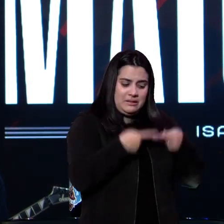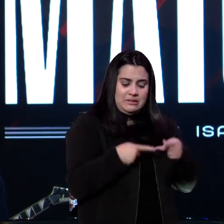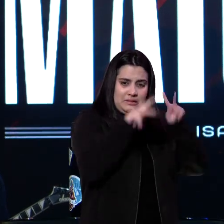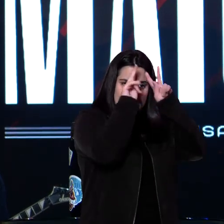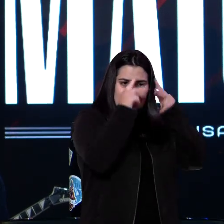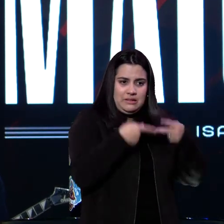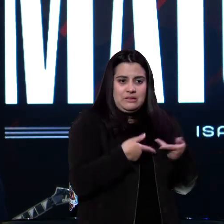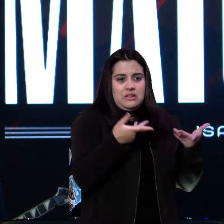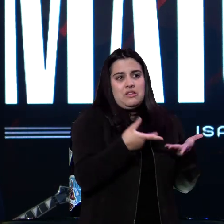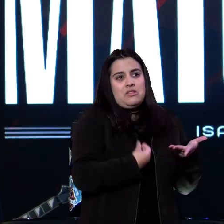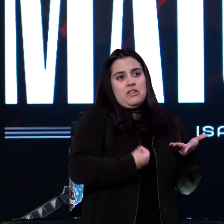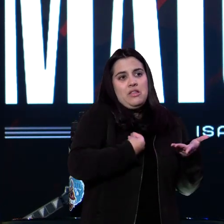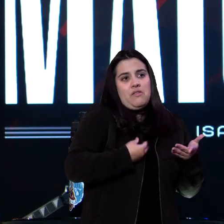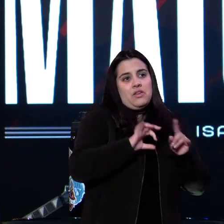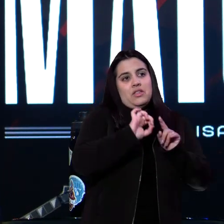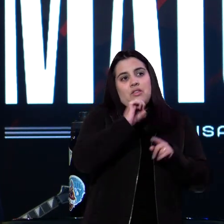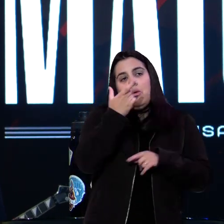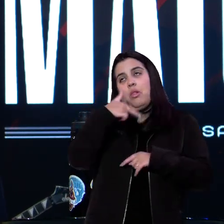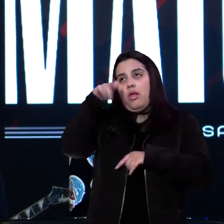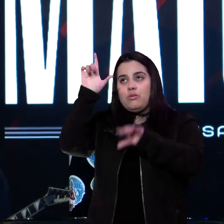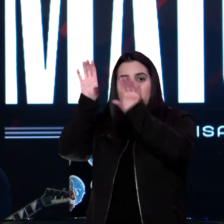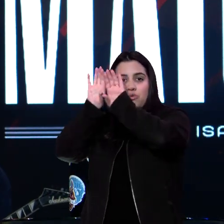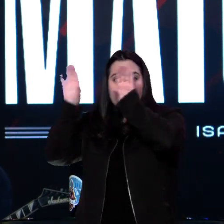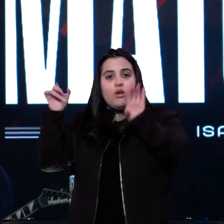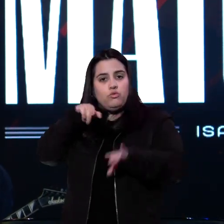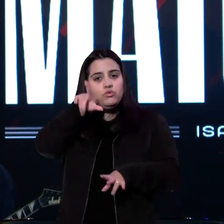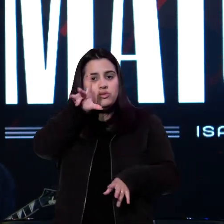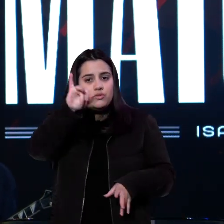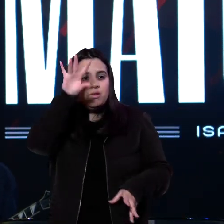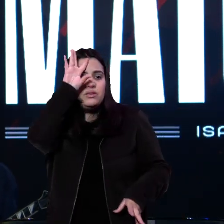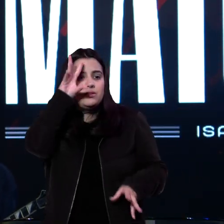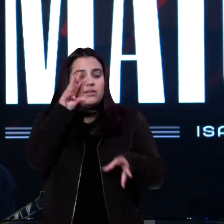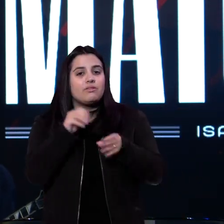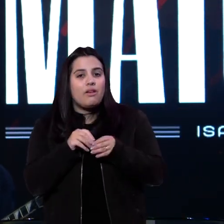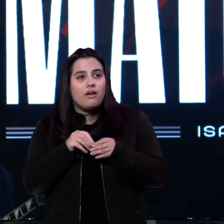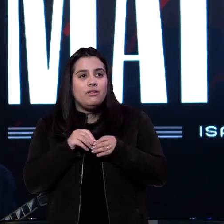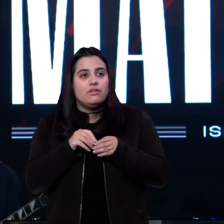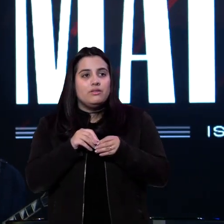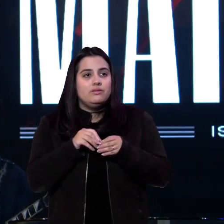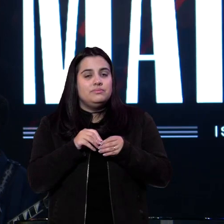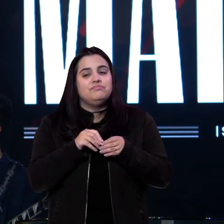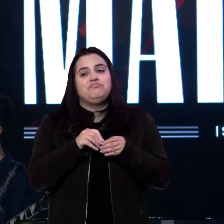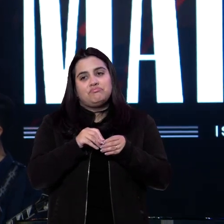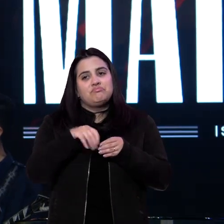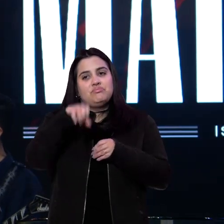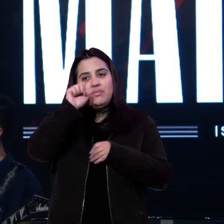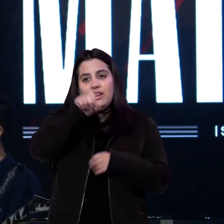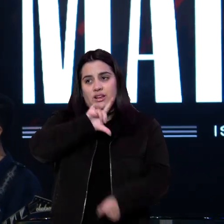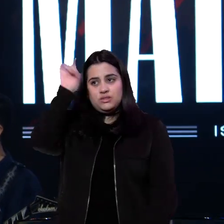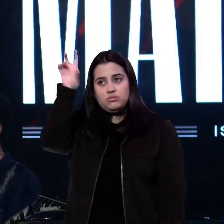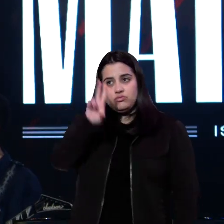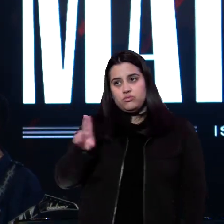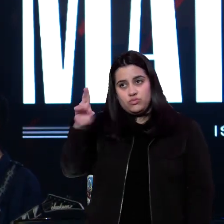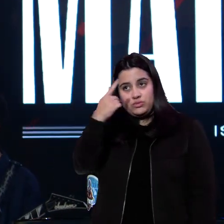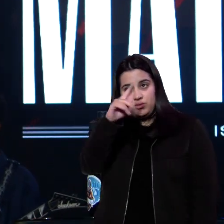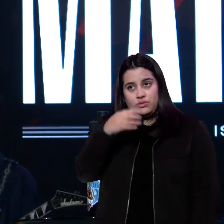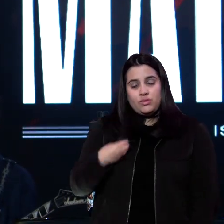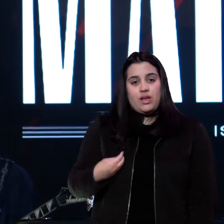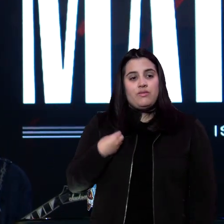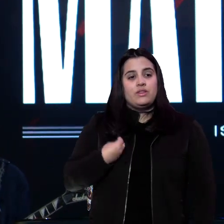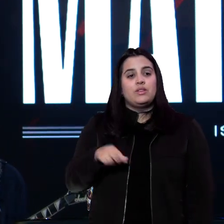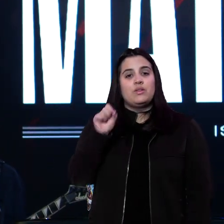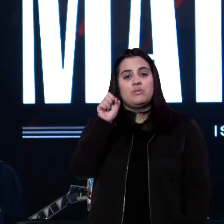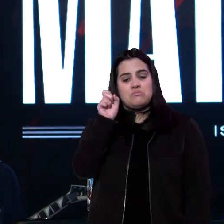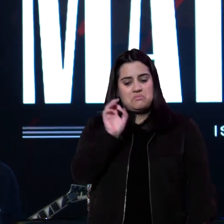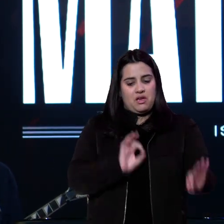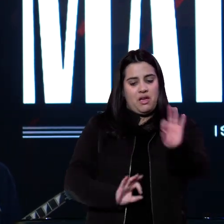seja nessa vida ou na próxima, você vai entender que com certeza Deus te usou para